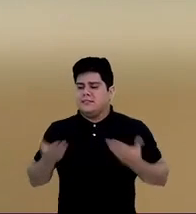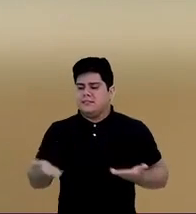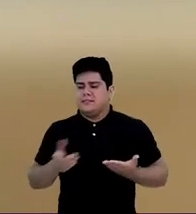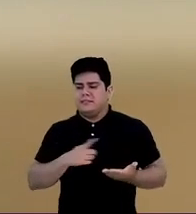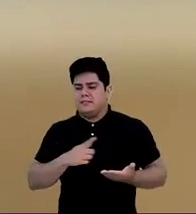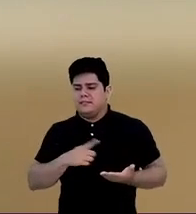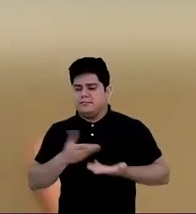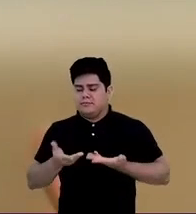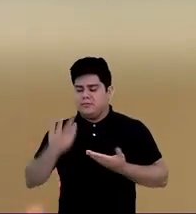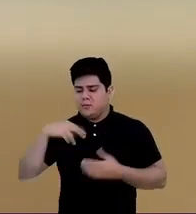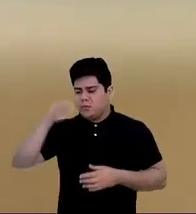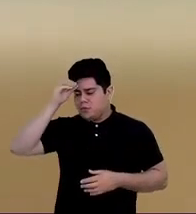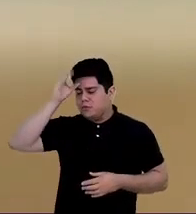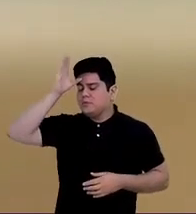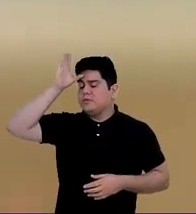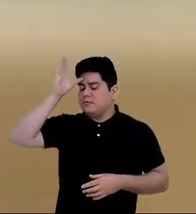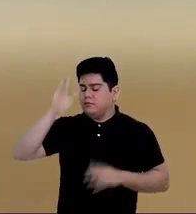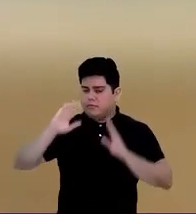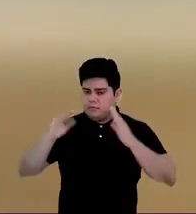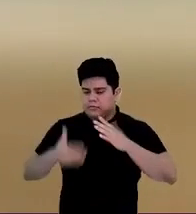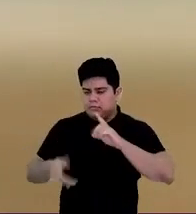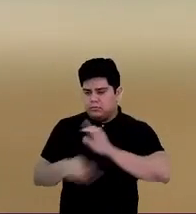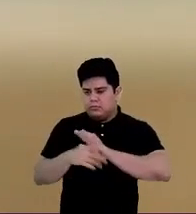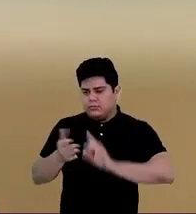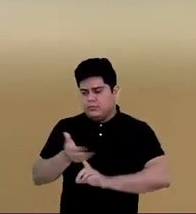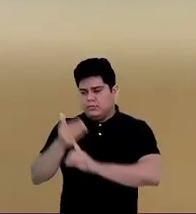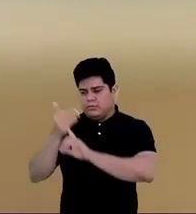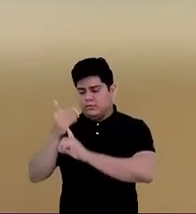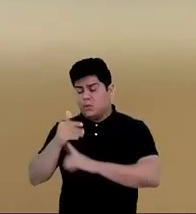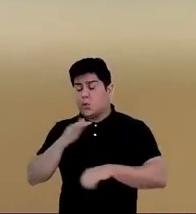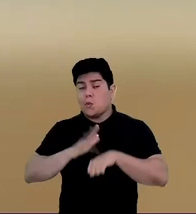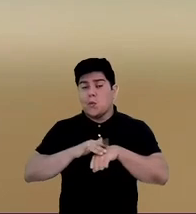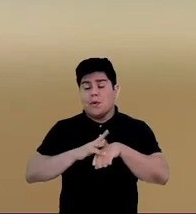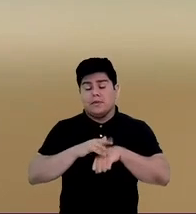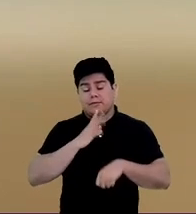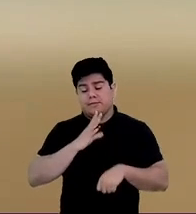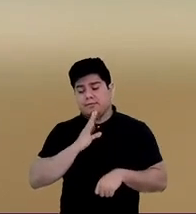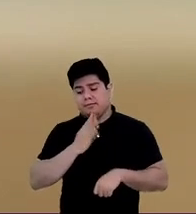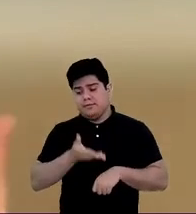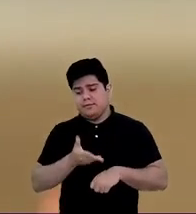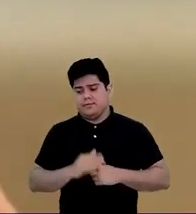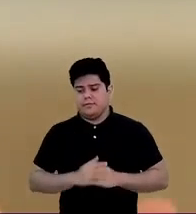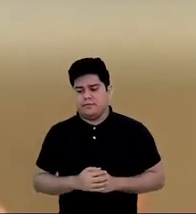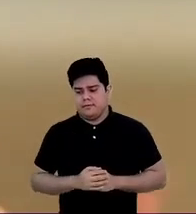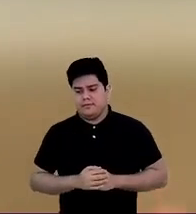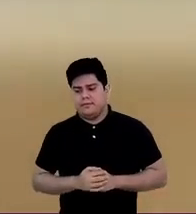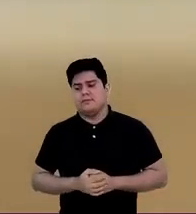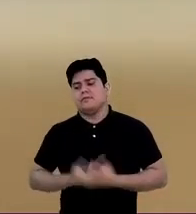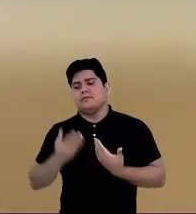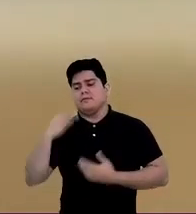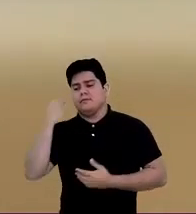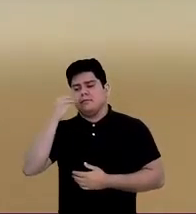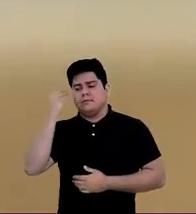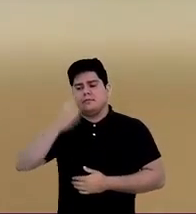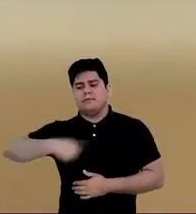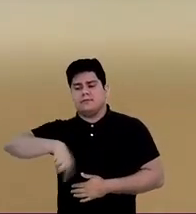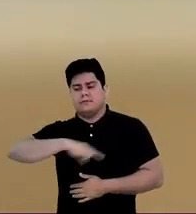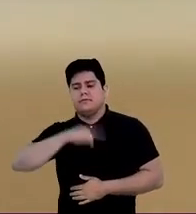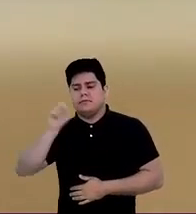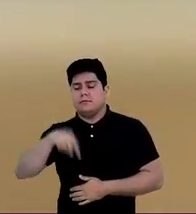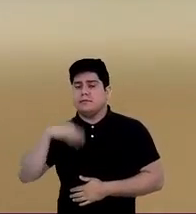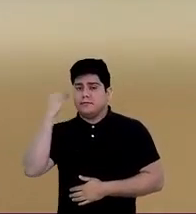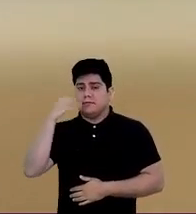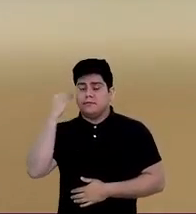conhecimento específico da tecnologia, é um conhecimento da doença, né? Então, a experiência nossa, que é uma